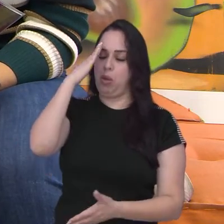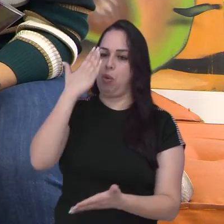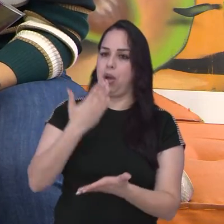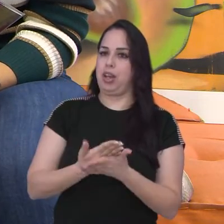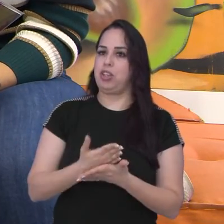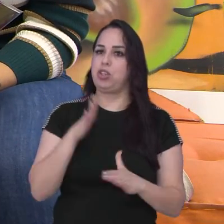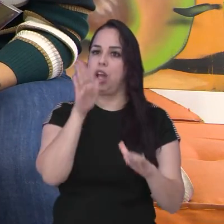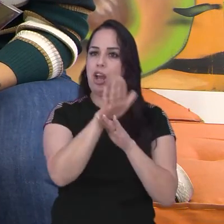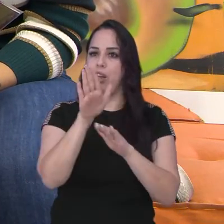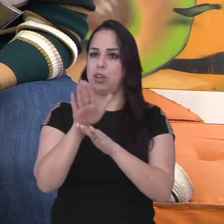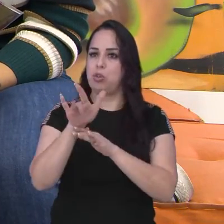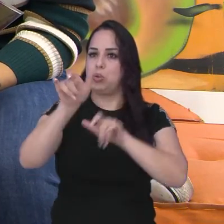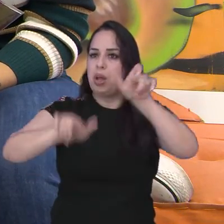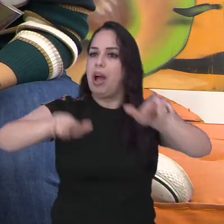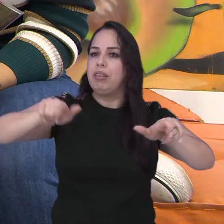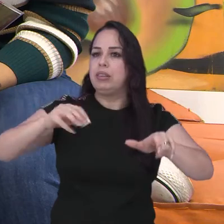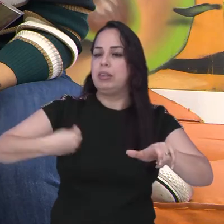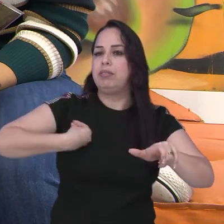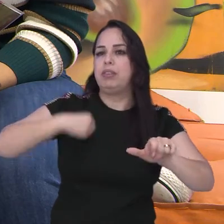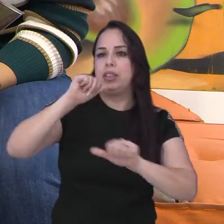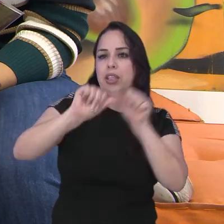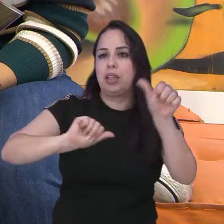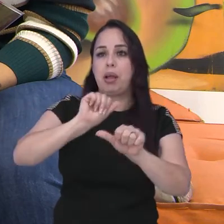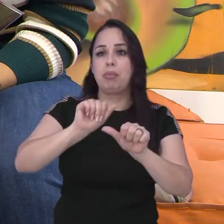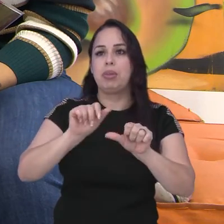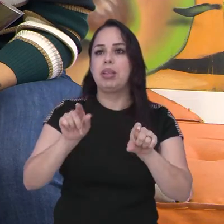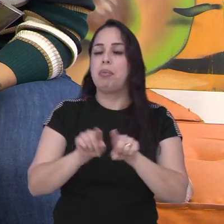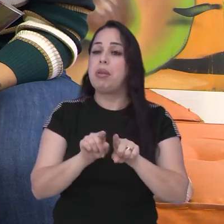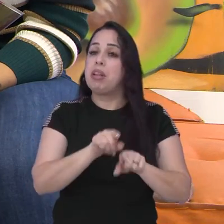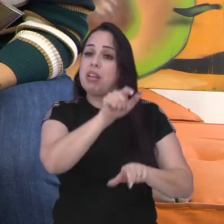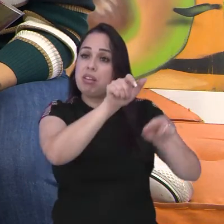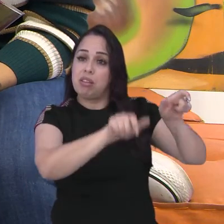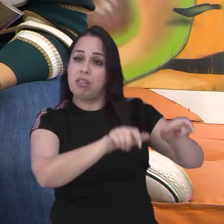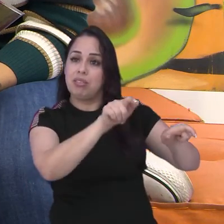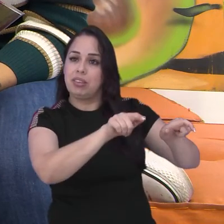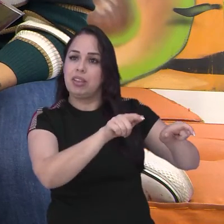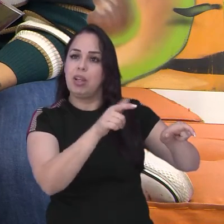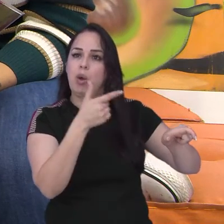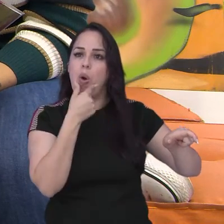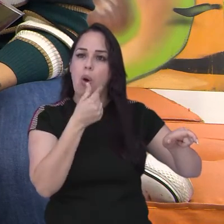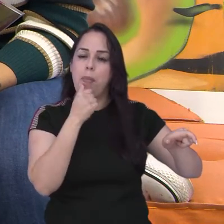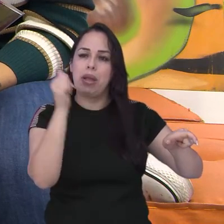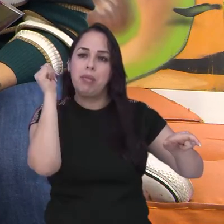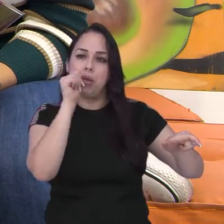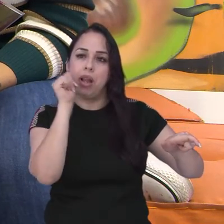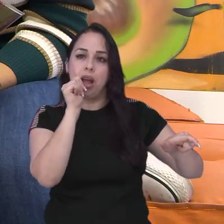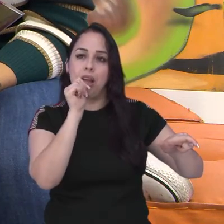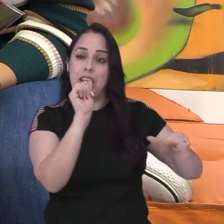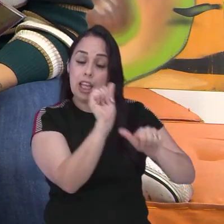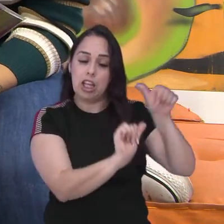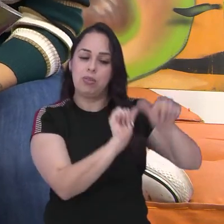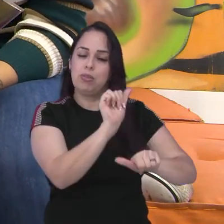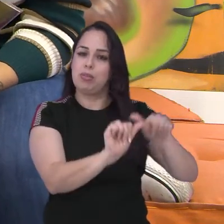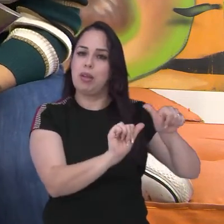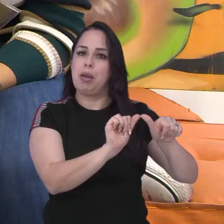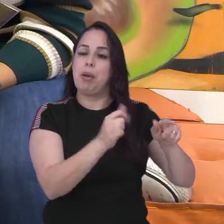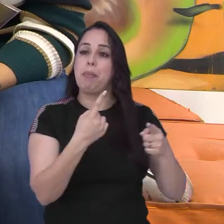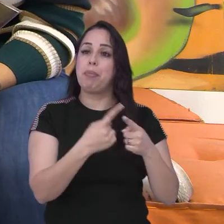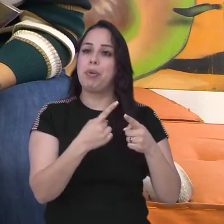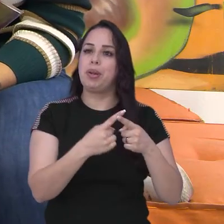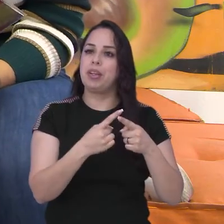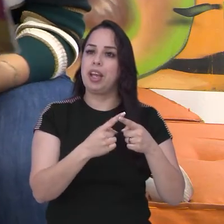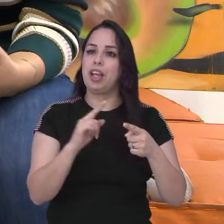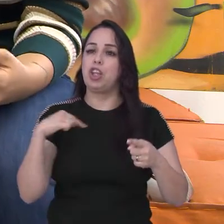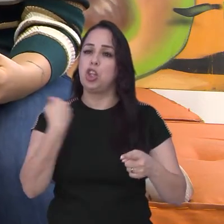na transformação das pessoas, mas também dizer que tem muitos meninos e meninas que hoje foram transformados através